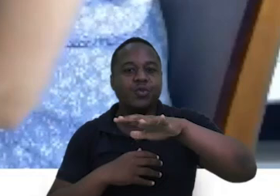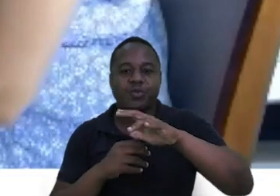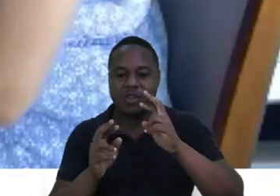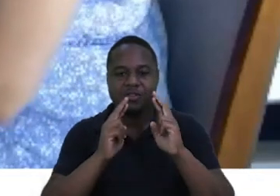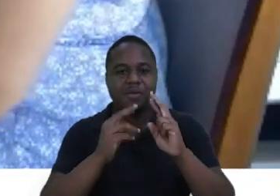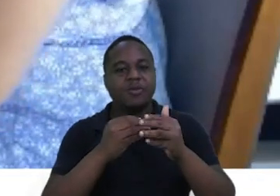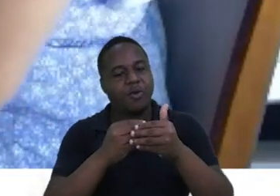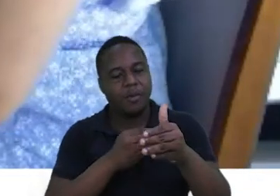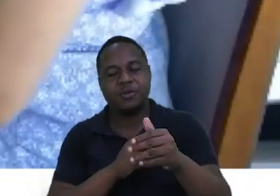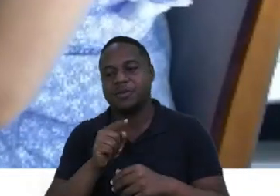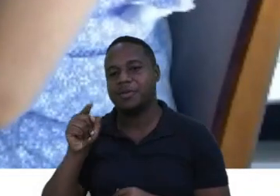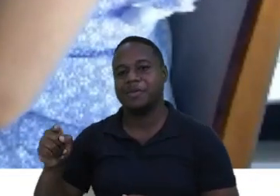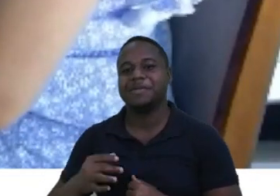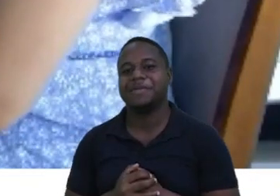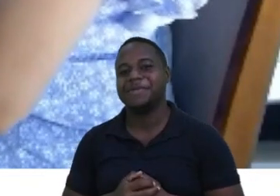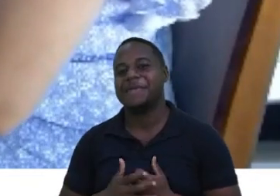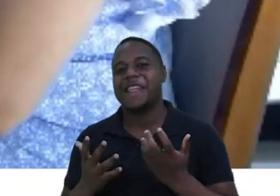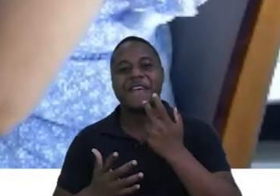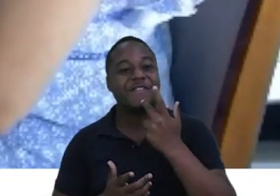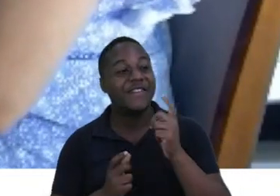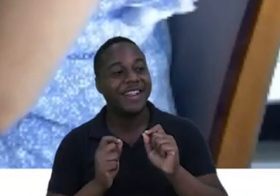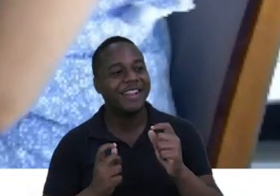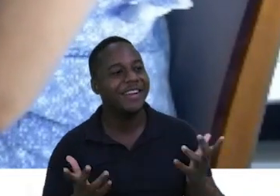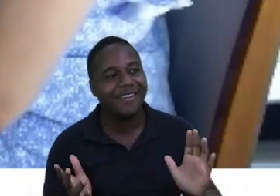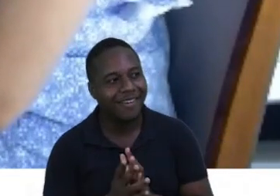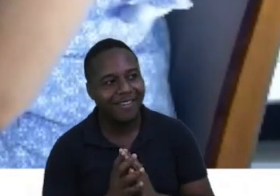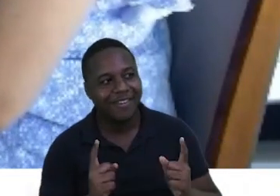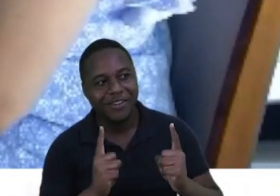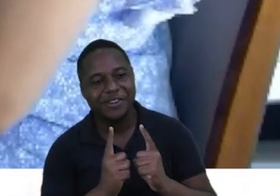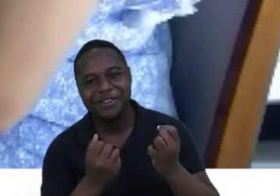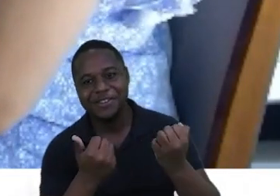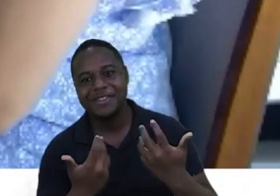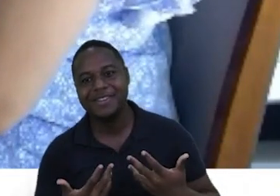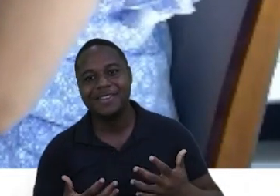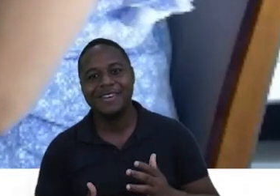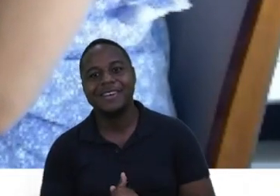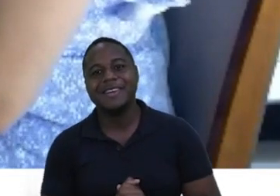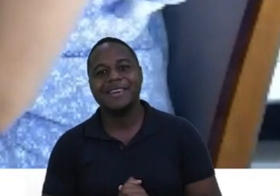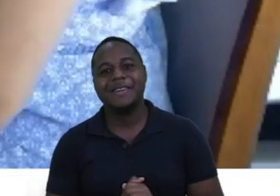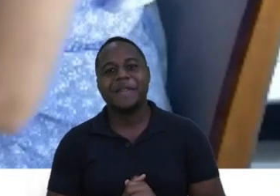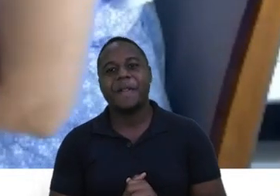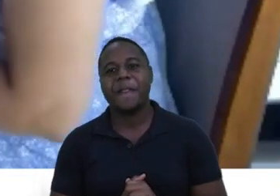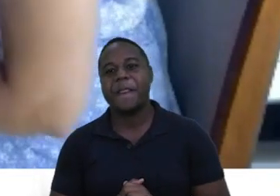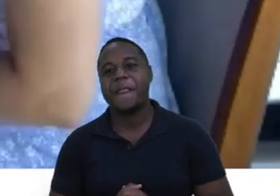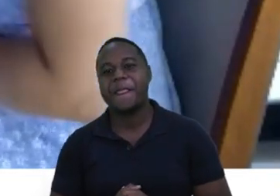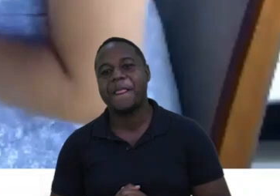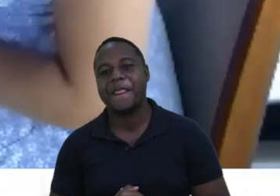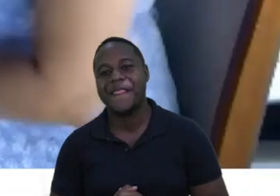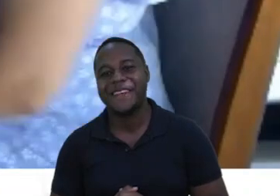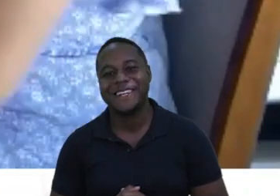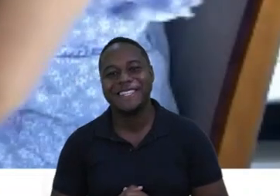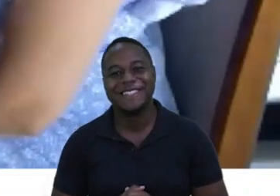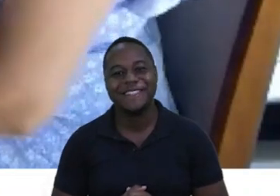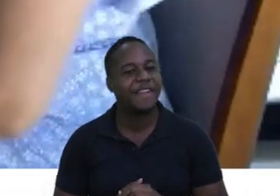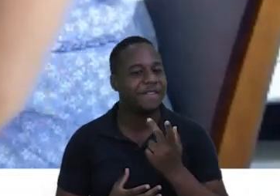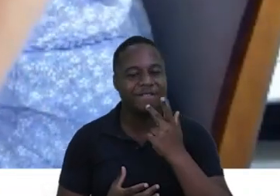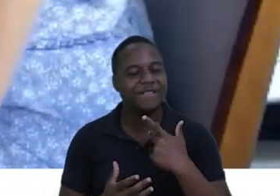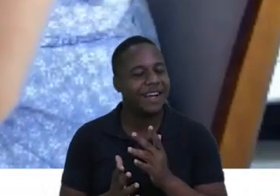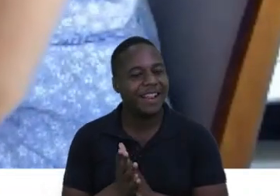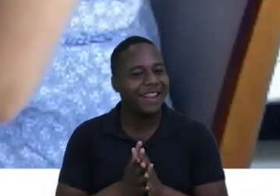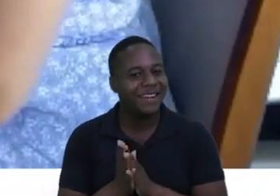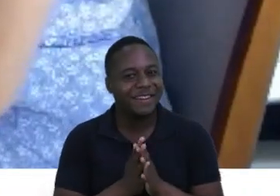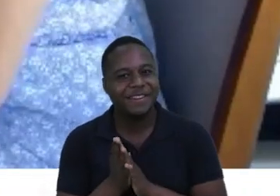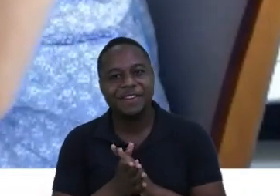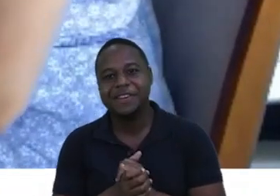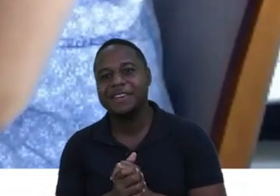E é isso, né? Você gostaria de falar o quê do nosso encontro? Me conte. Diga. Transmite. Diga tudo e não fala nada pra gente. Só não